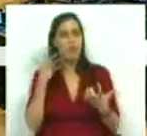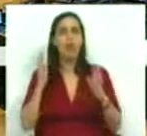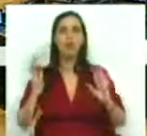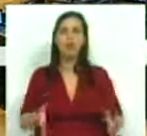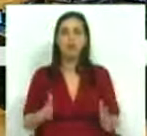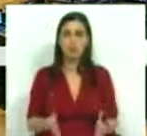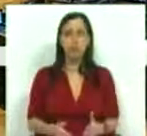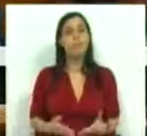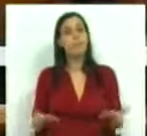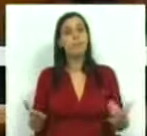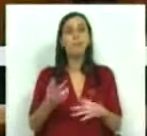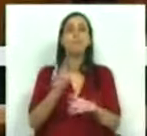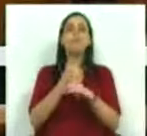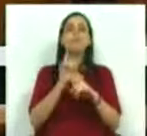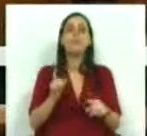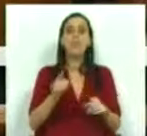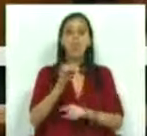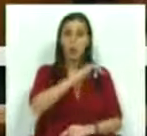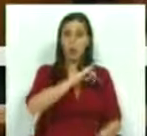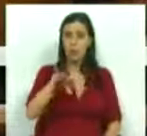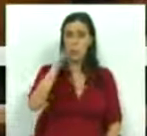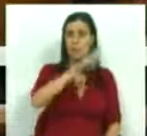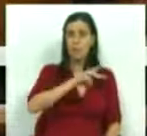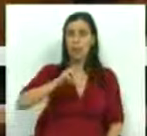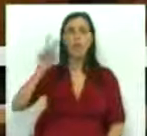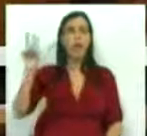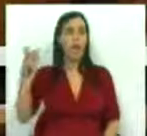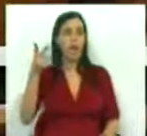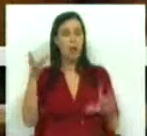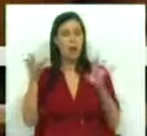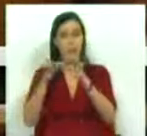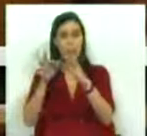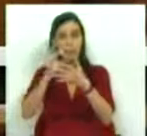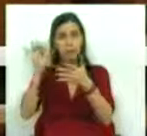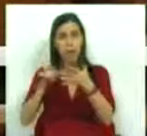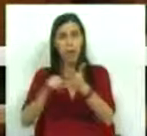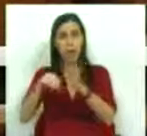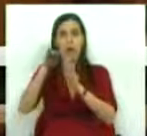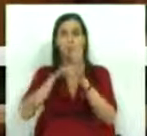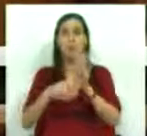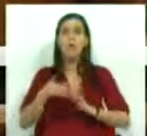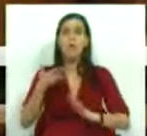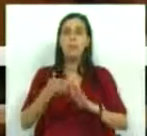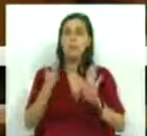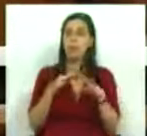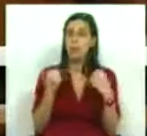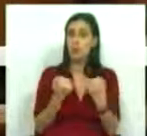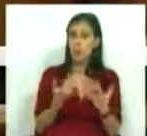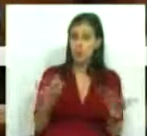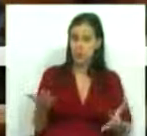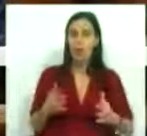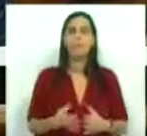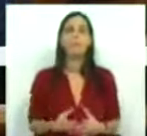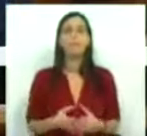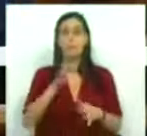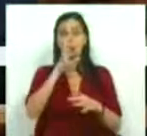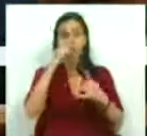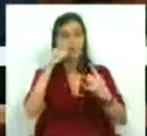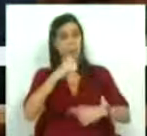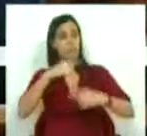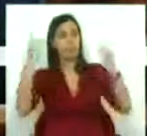evidenciou. Desde logo, os 200 milhões de euros alocados ao Programa de Emergência Social. Quando